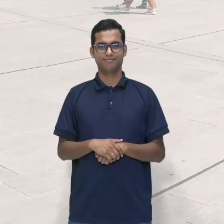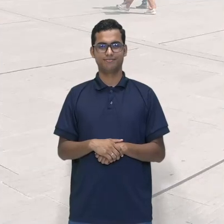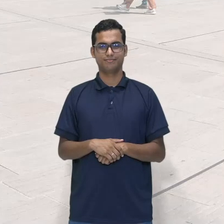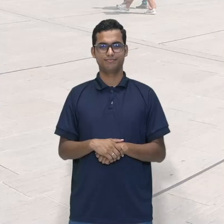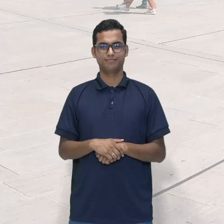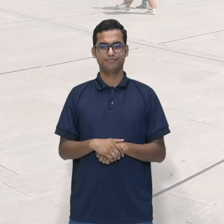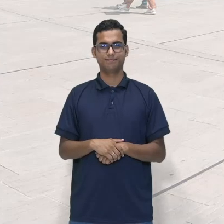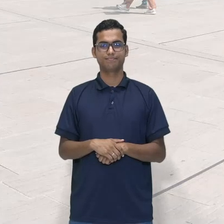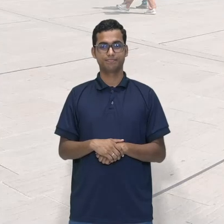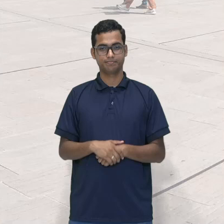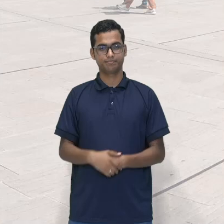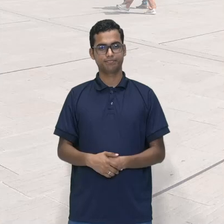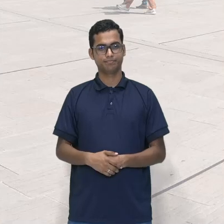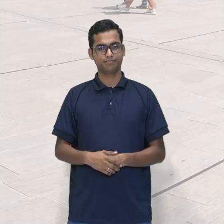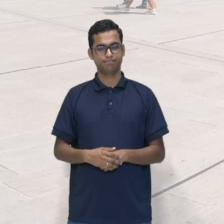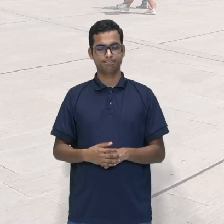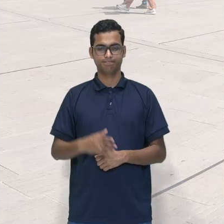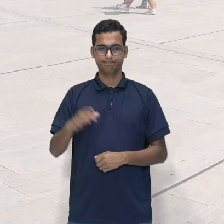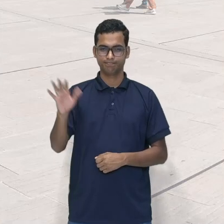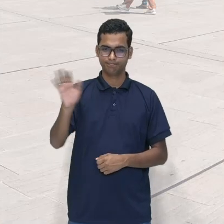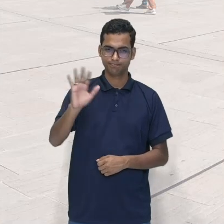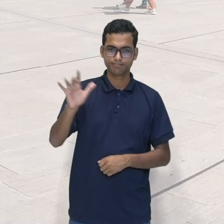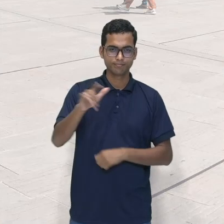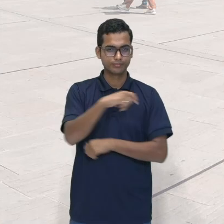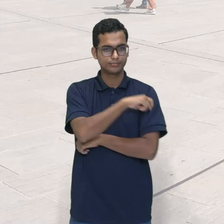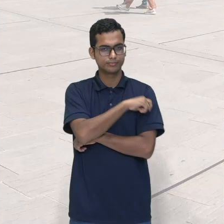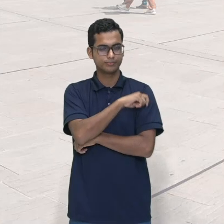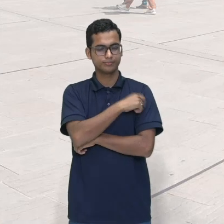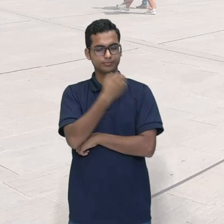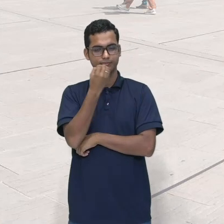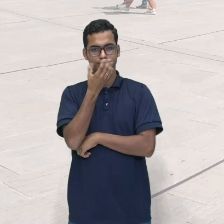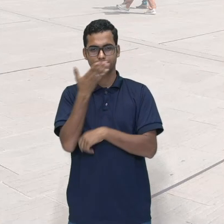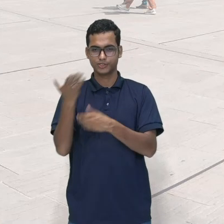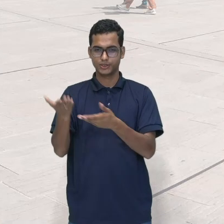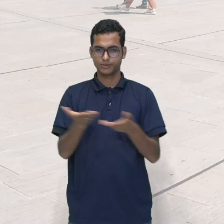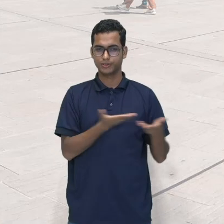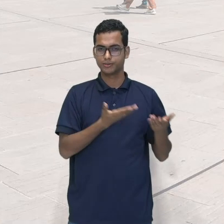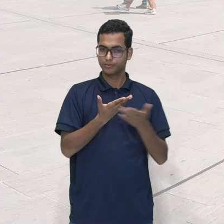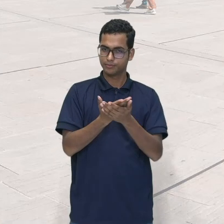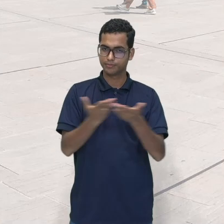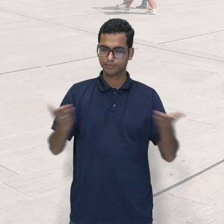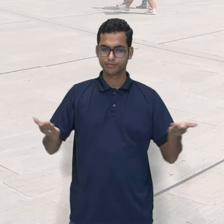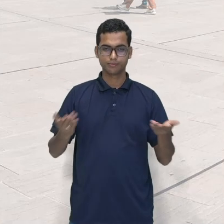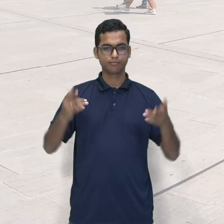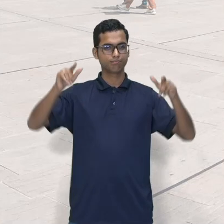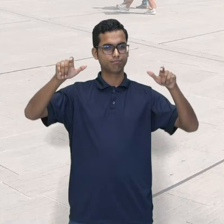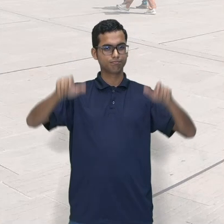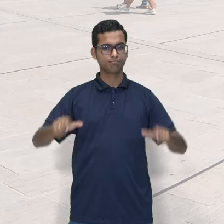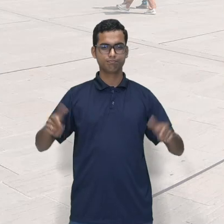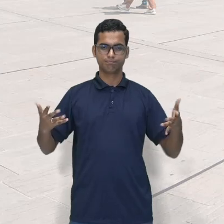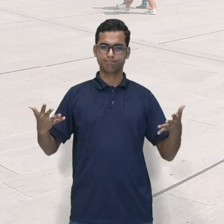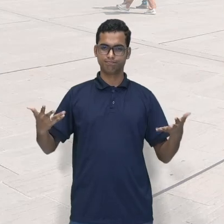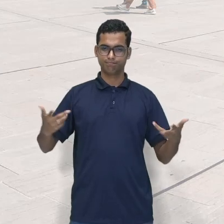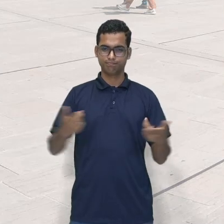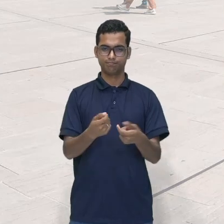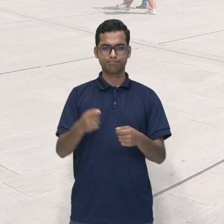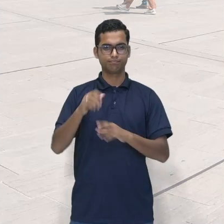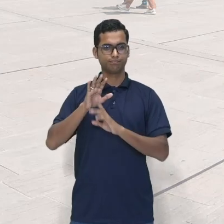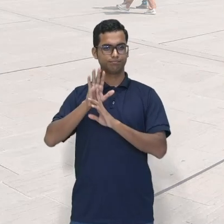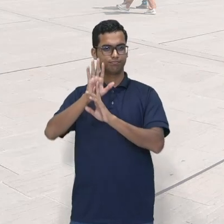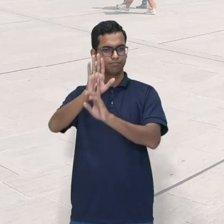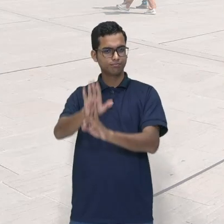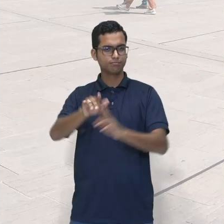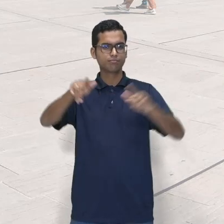Olá, queridos alunos! Mais uma vez, bem-vindos! Estamos aqui nesse cenário maravilhoso que representa uma